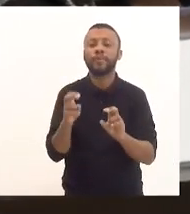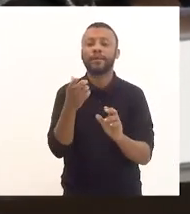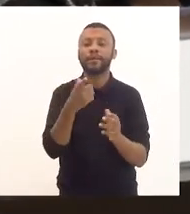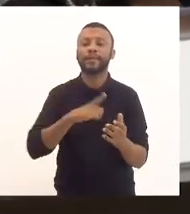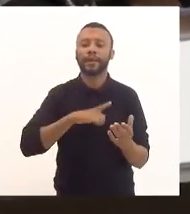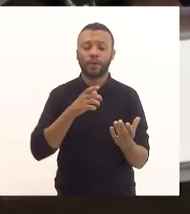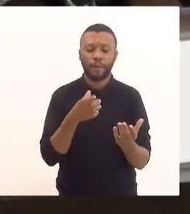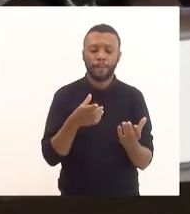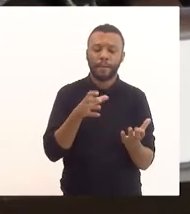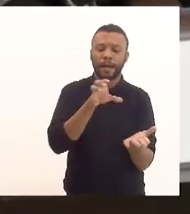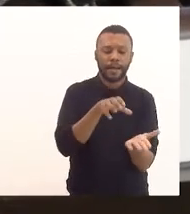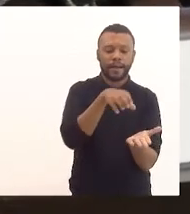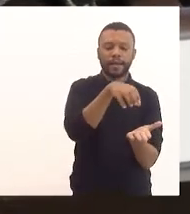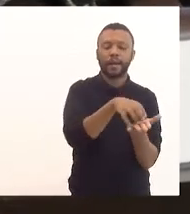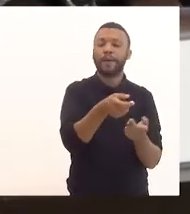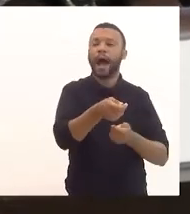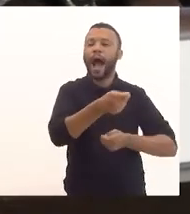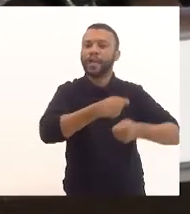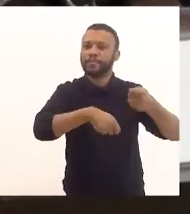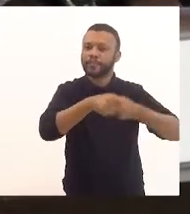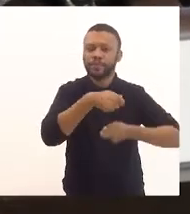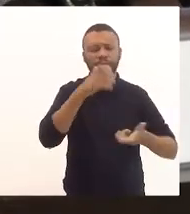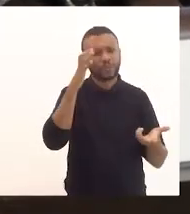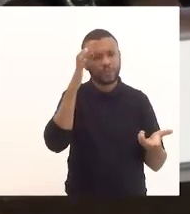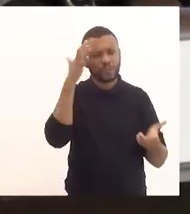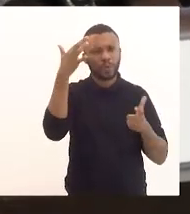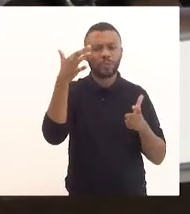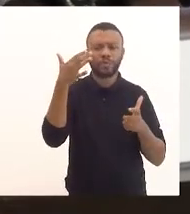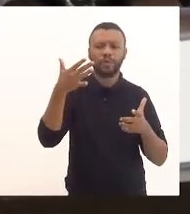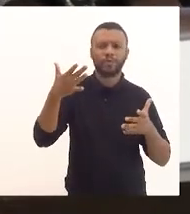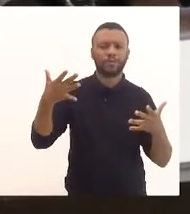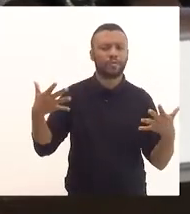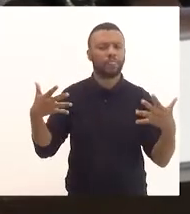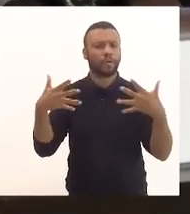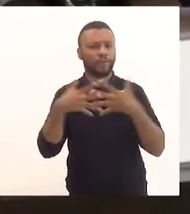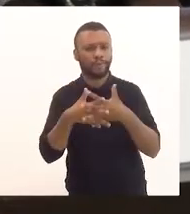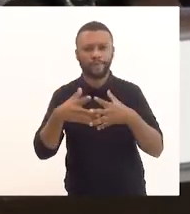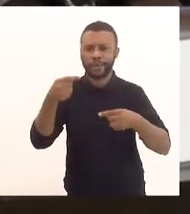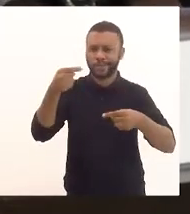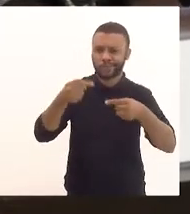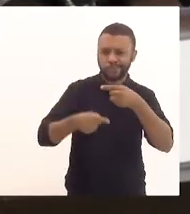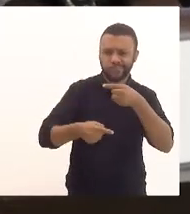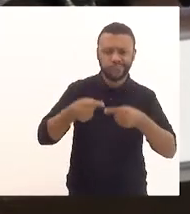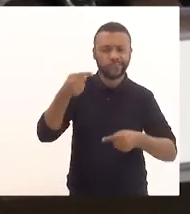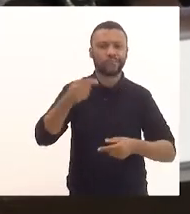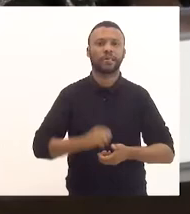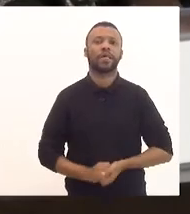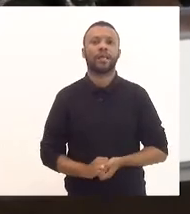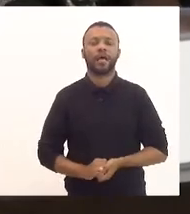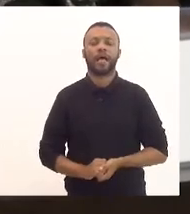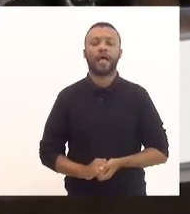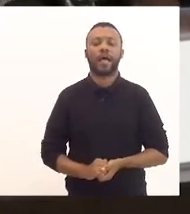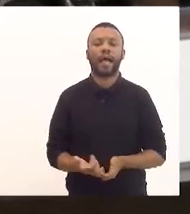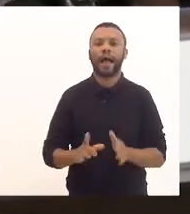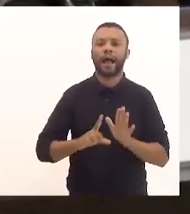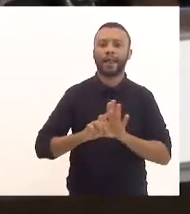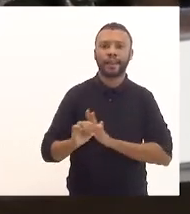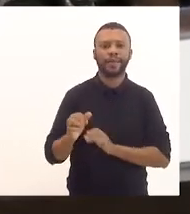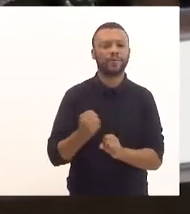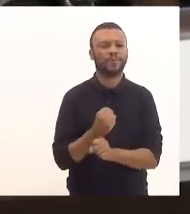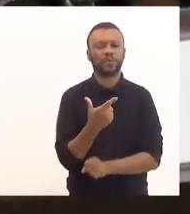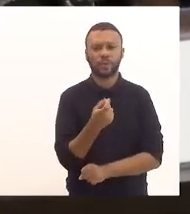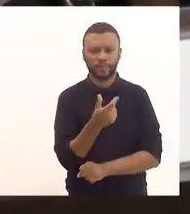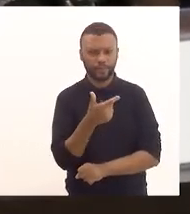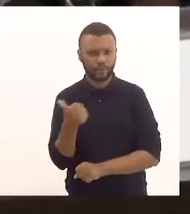administrativa de solução de controvérsias a lei 9392 de 99 2021